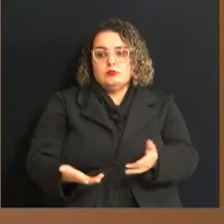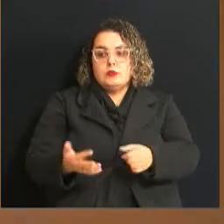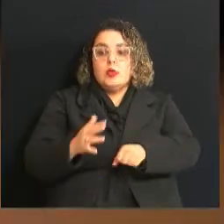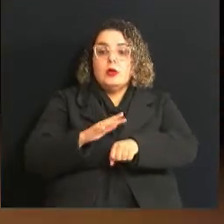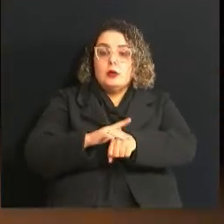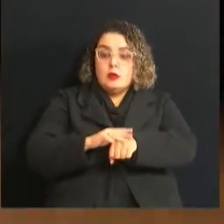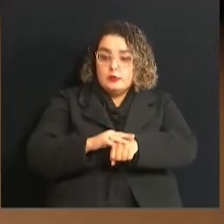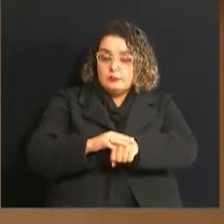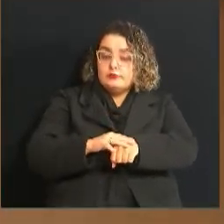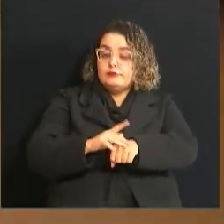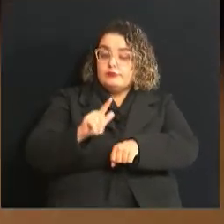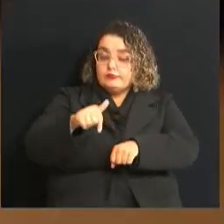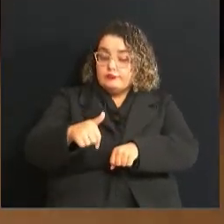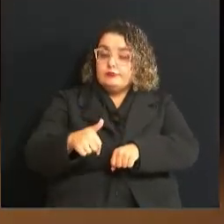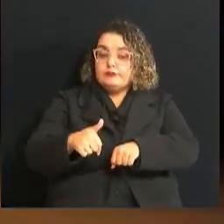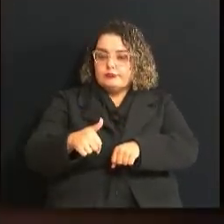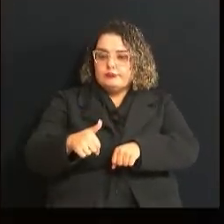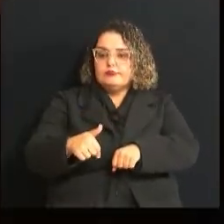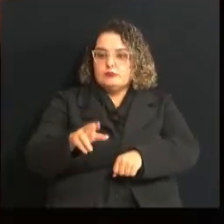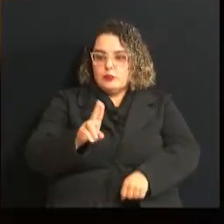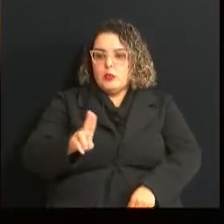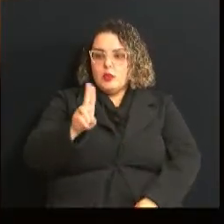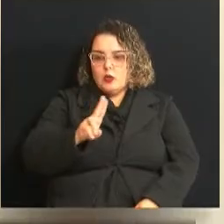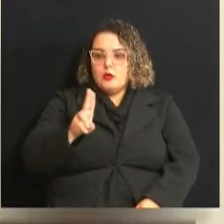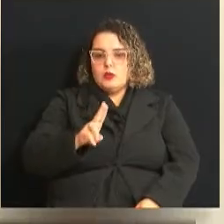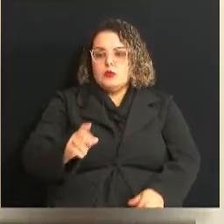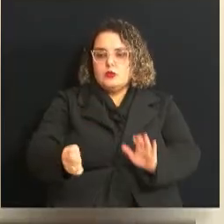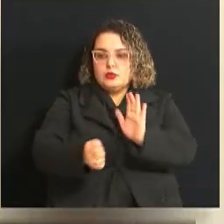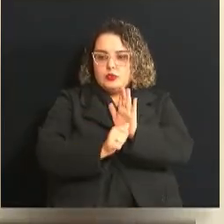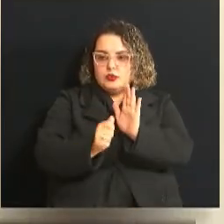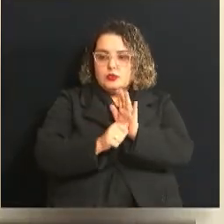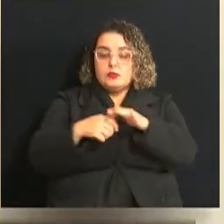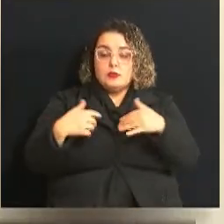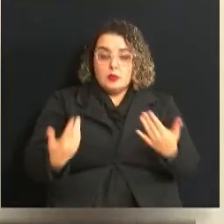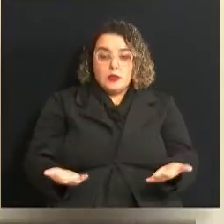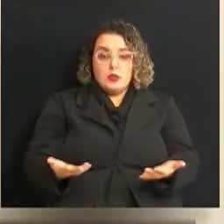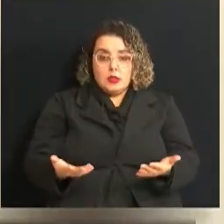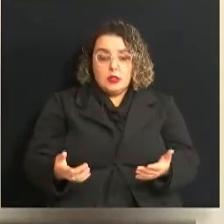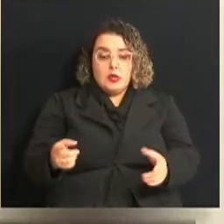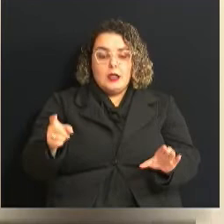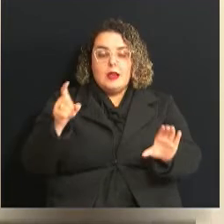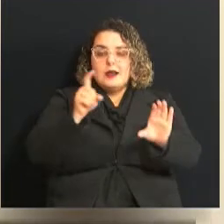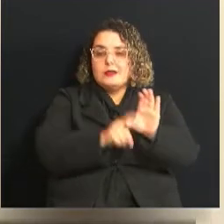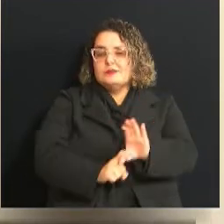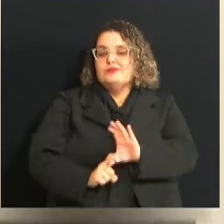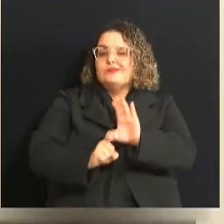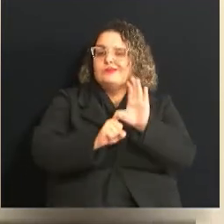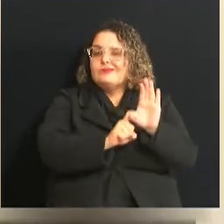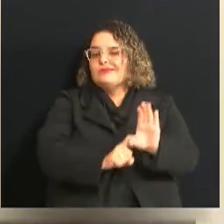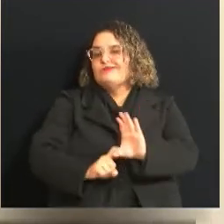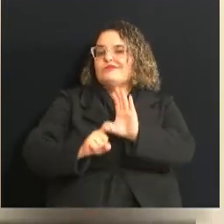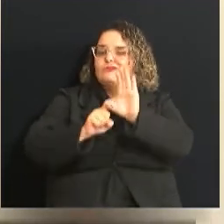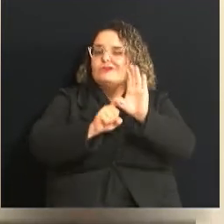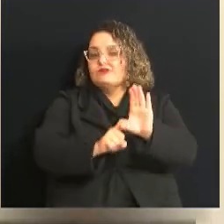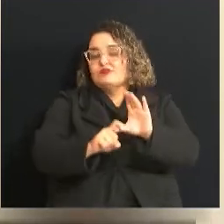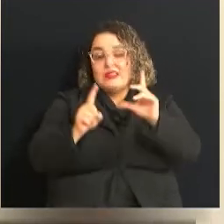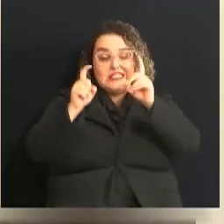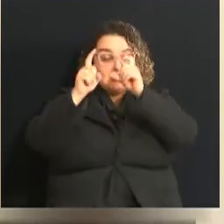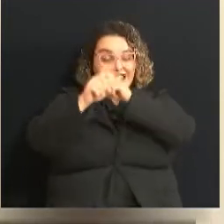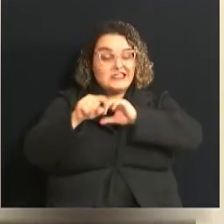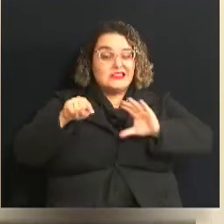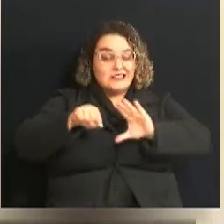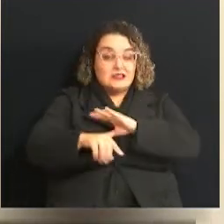secundárias relacionadas ao uso de entorpecentes. Porém, a dependência ela é muito mais complexa, é um